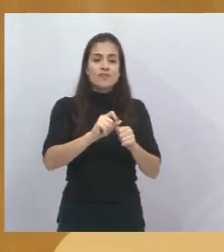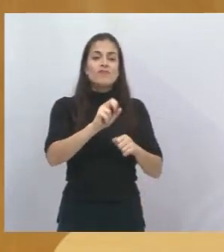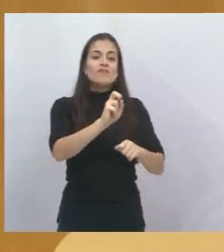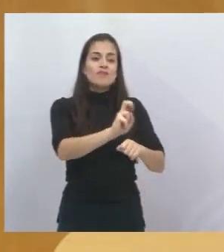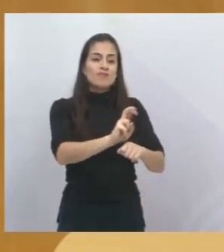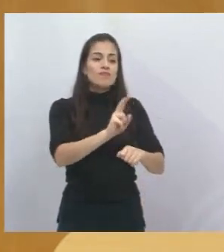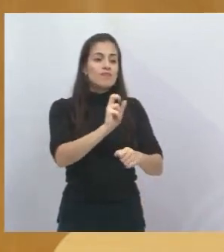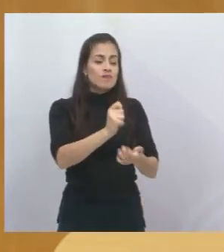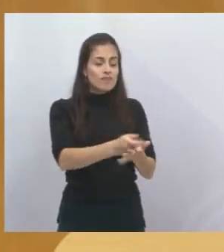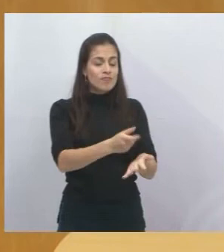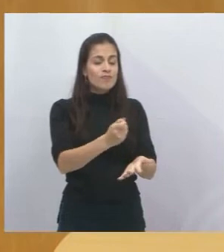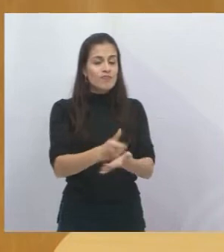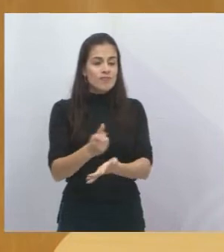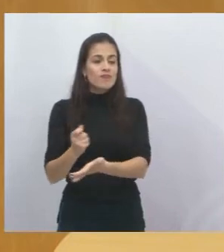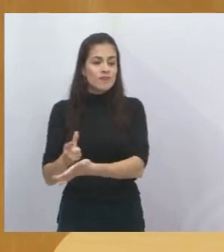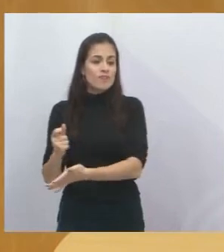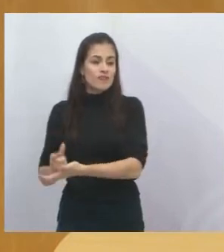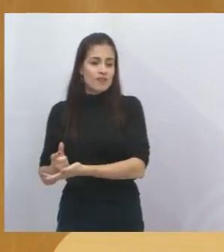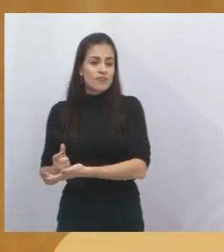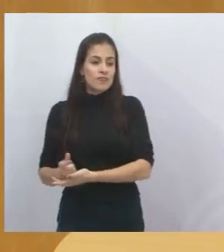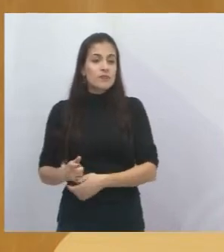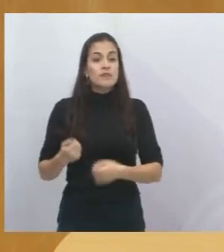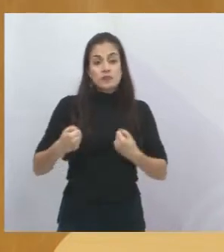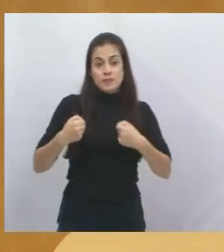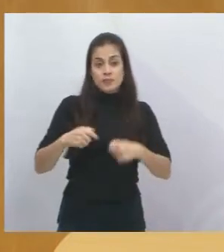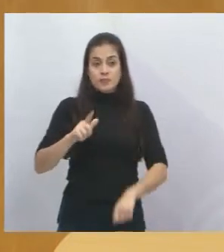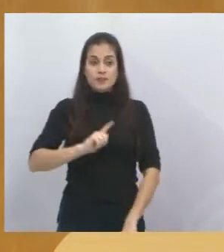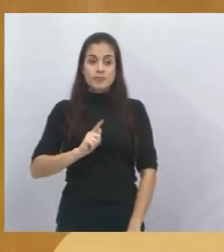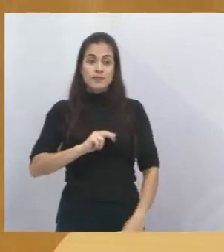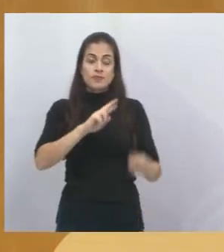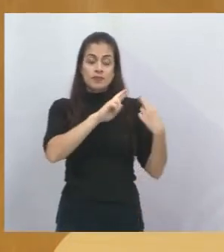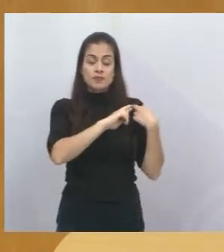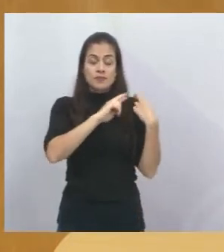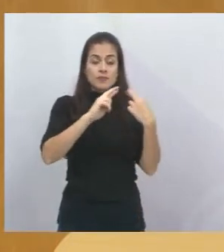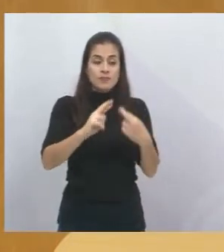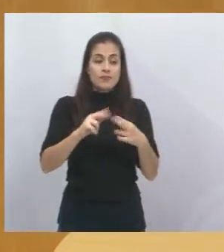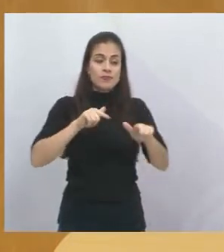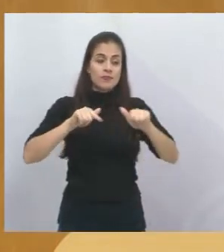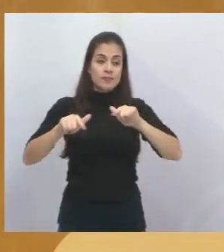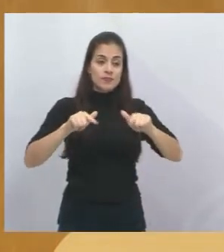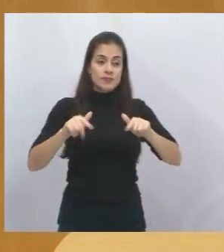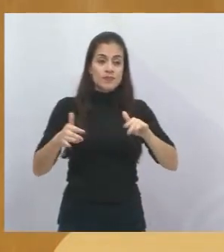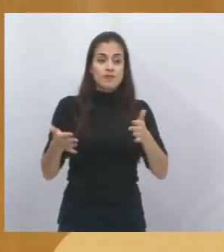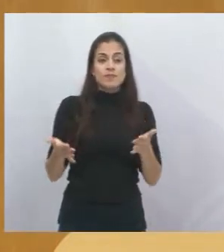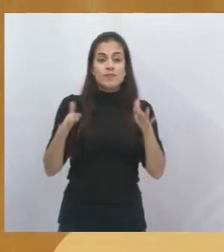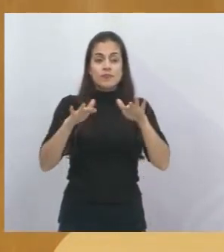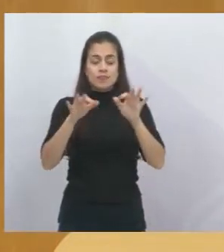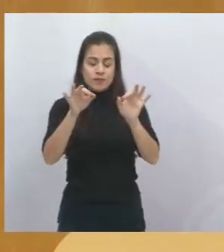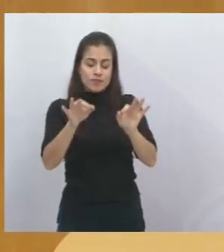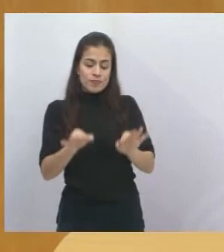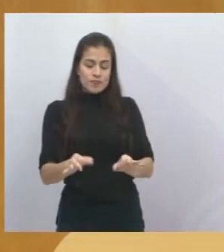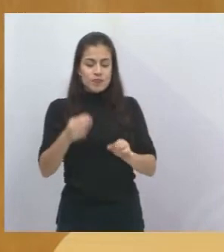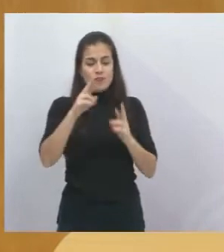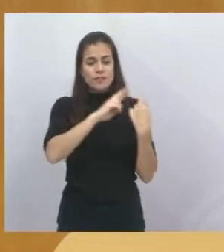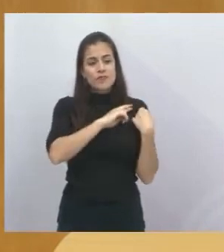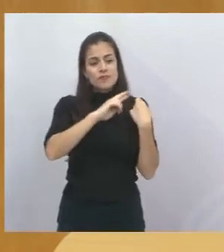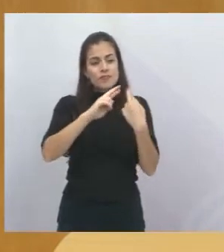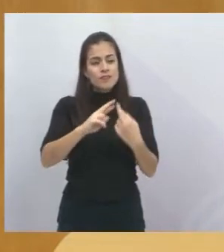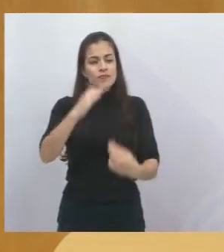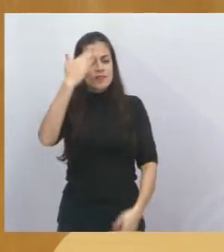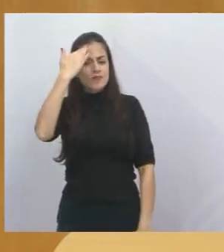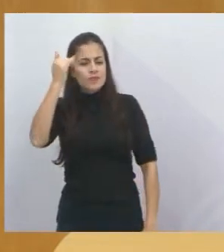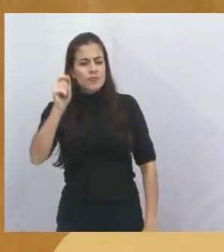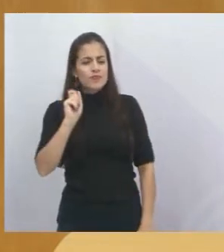nós temos que ter toda essa responsabilidade, trabalhar com coerência, com responsabilidade, saber o que está fazendo. Eu acho que